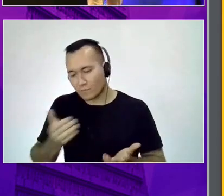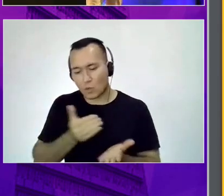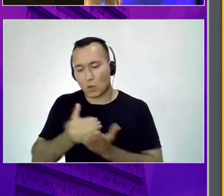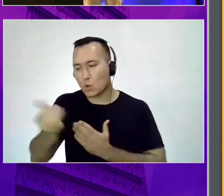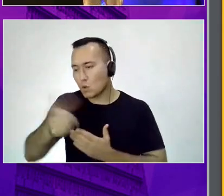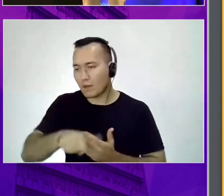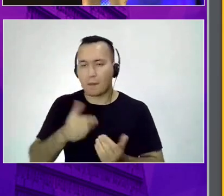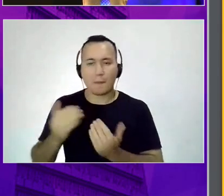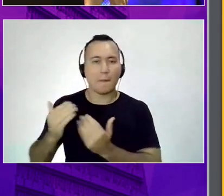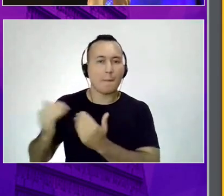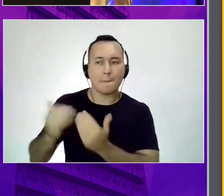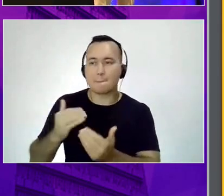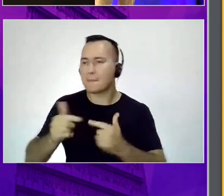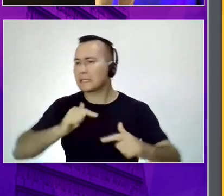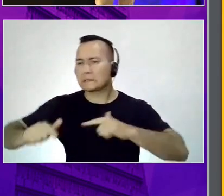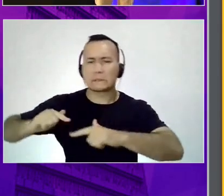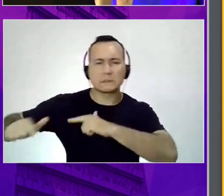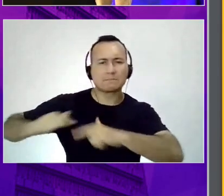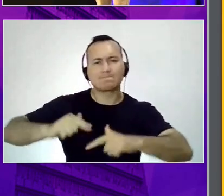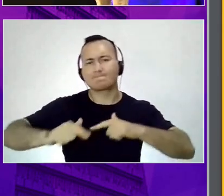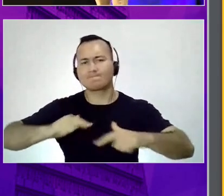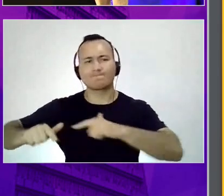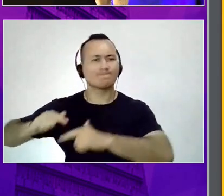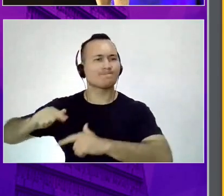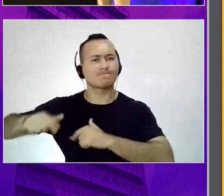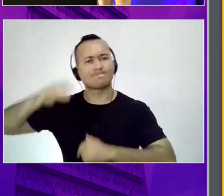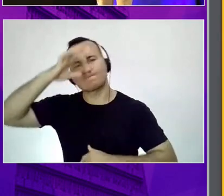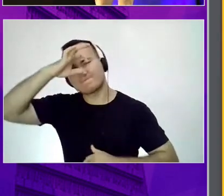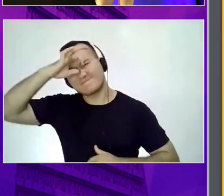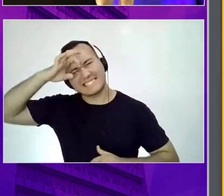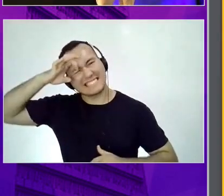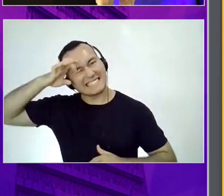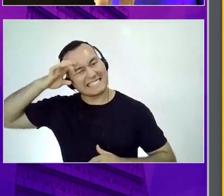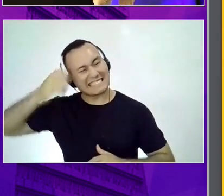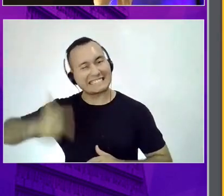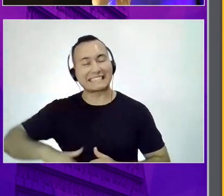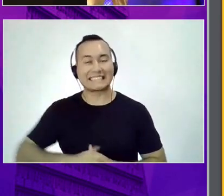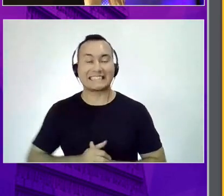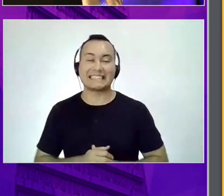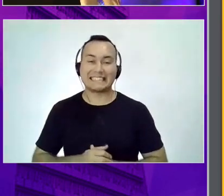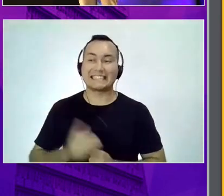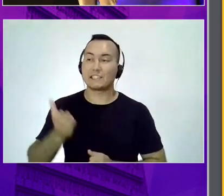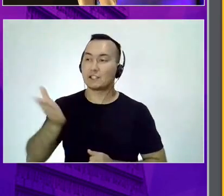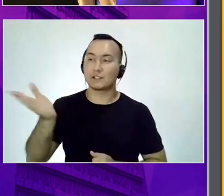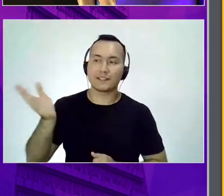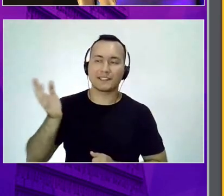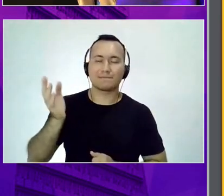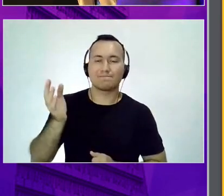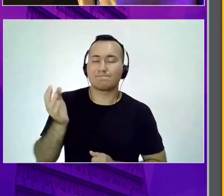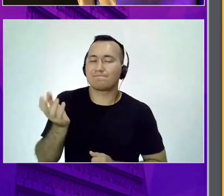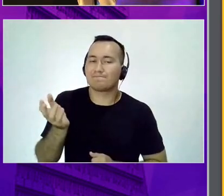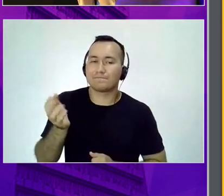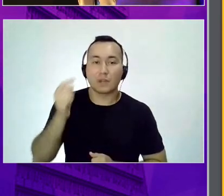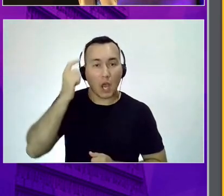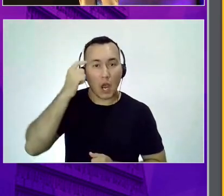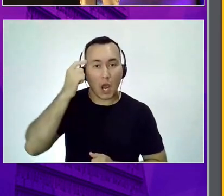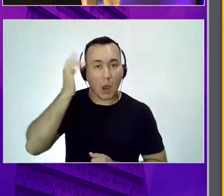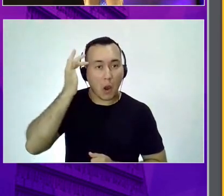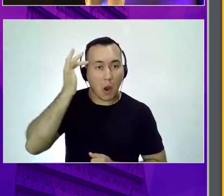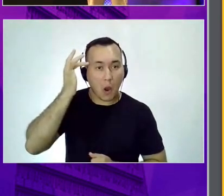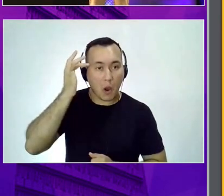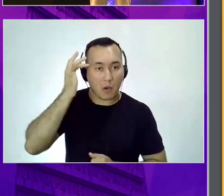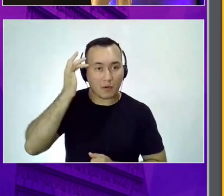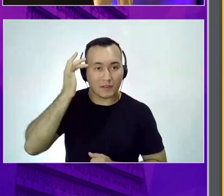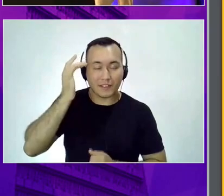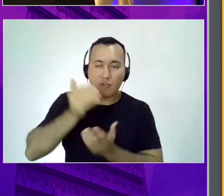Tudo isso foi aprendizado. O time que estava desenvolvendo precisava imagem da máquina, então a máquina é da consultoria, o time precisava usar a imagem da máquina do cliente. Como é que faz para